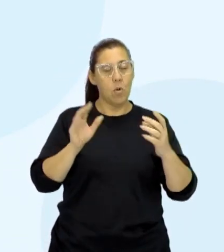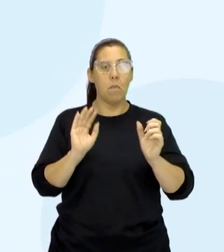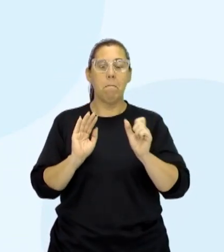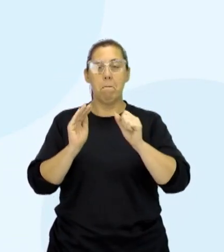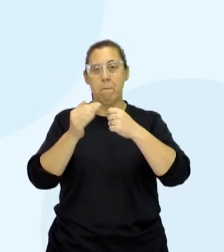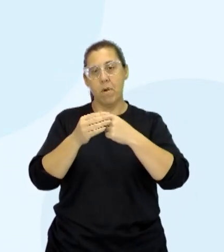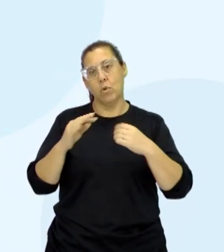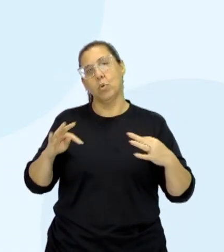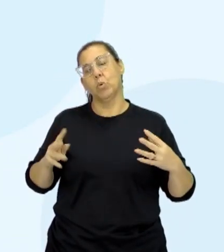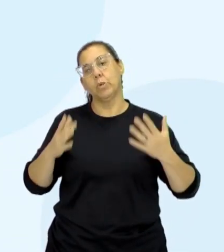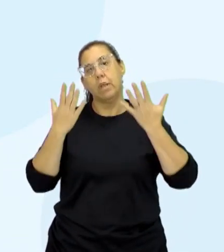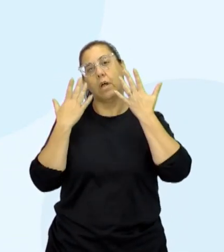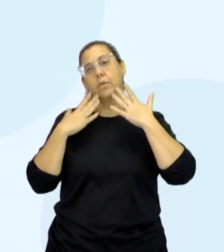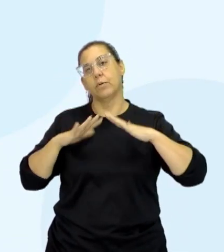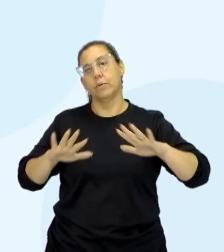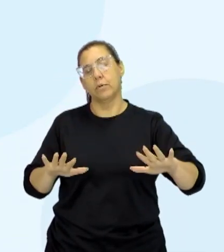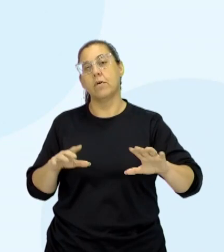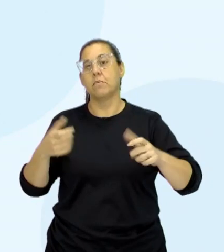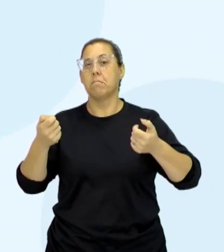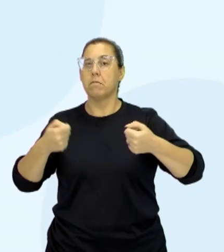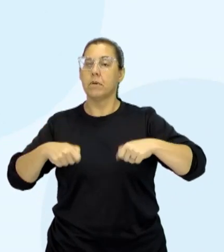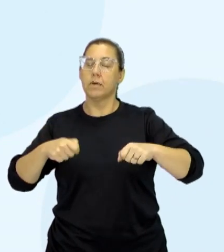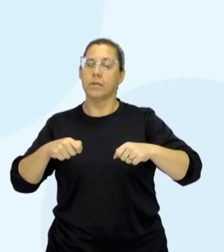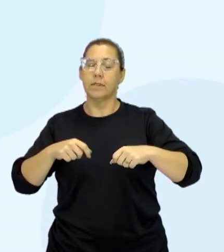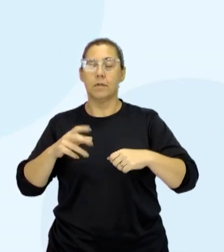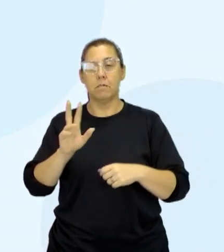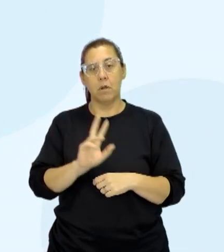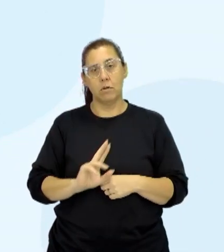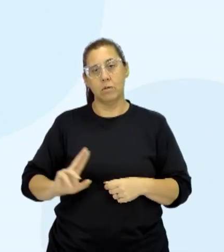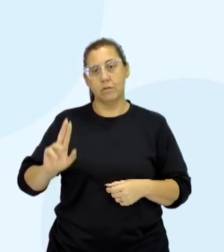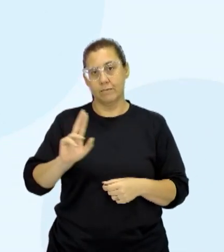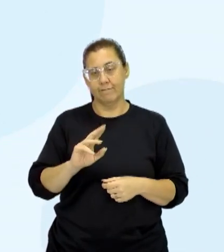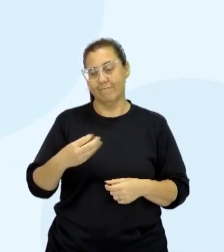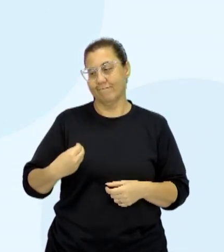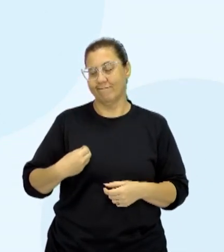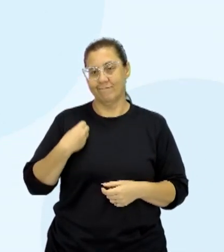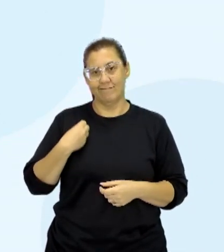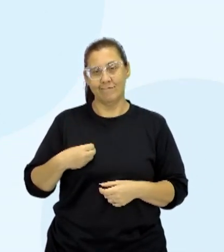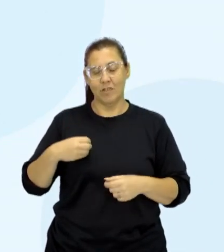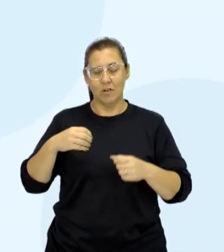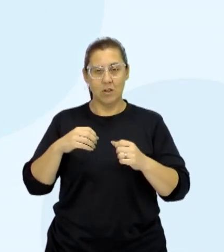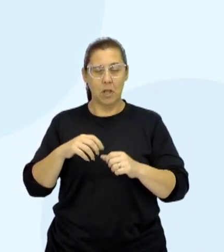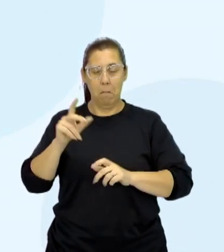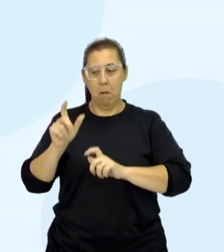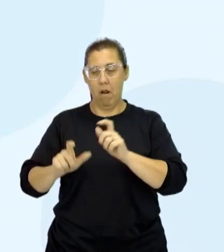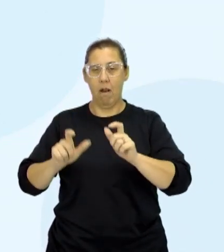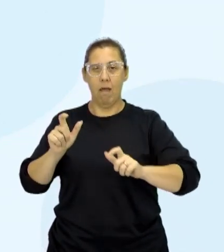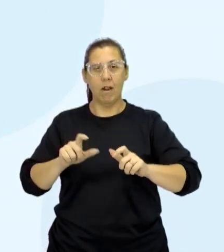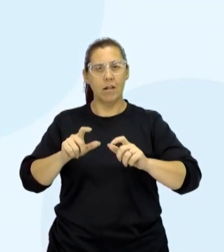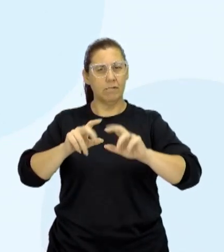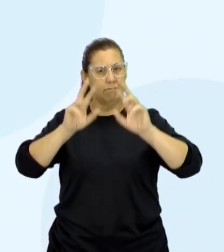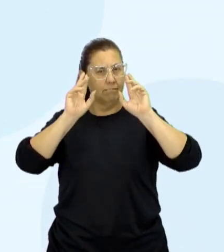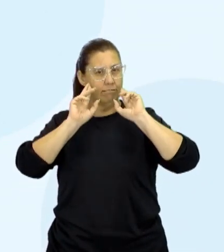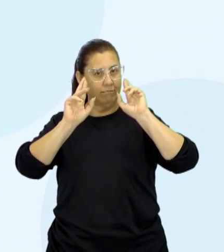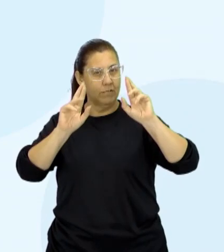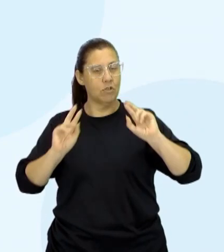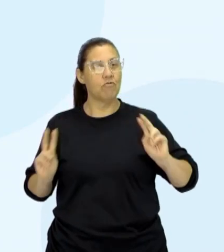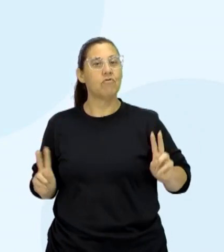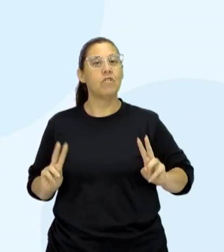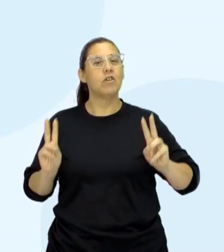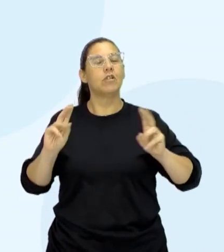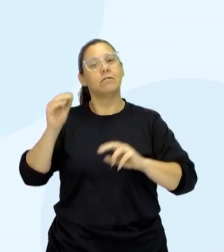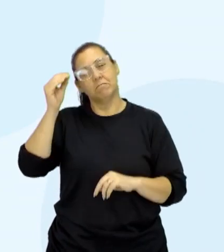os recursos naturais necessários à subsistência de populações tradicionais, respeitando e valorizando